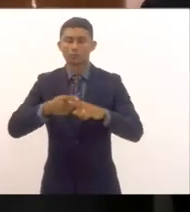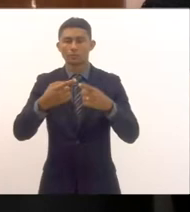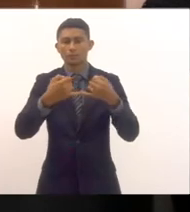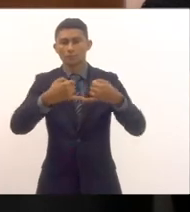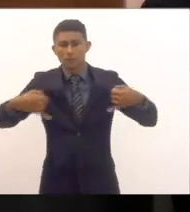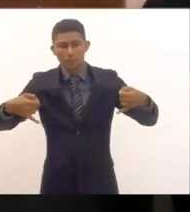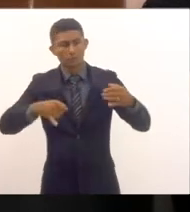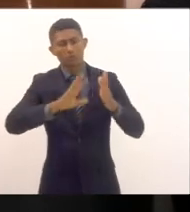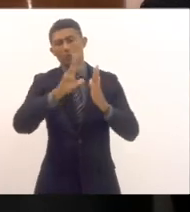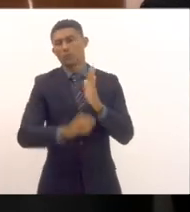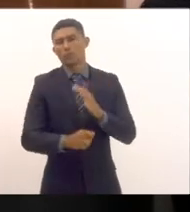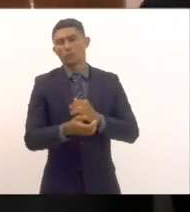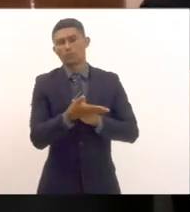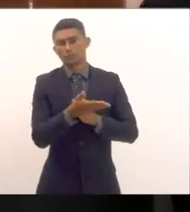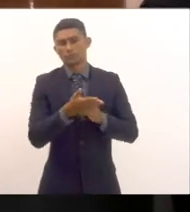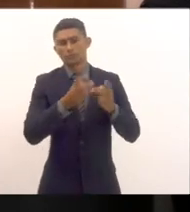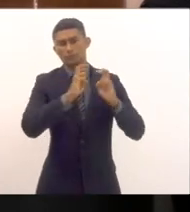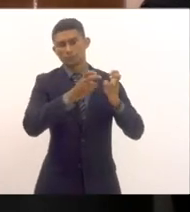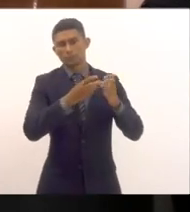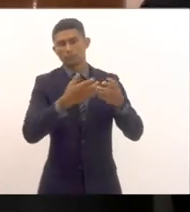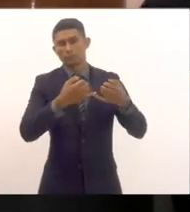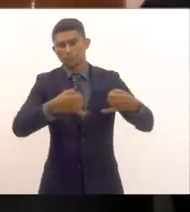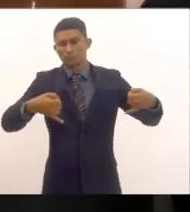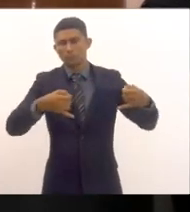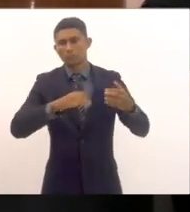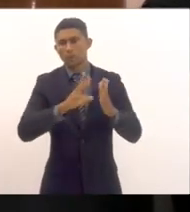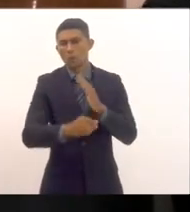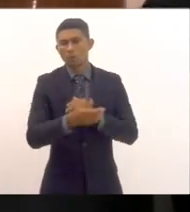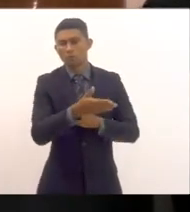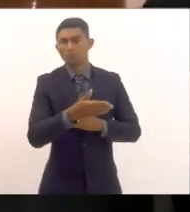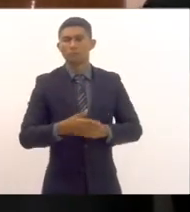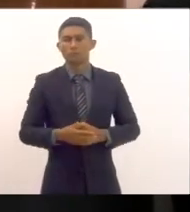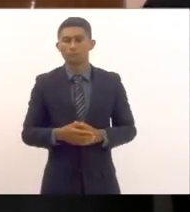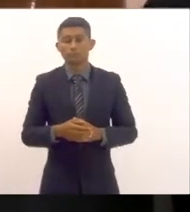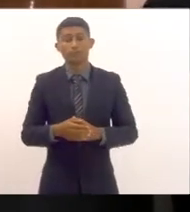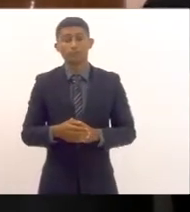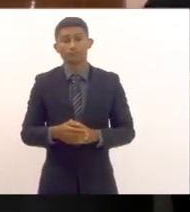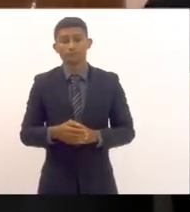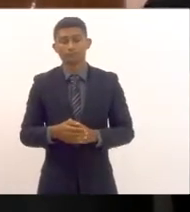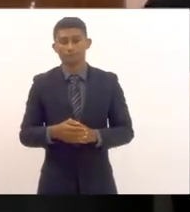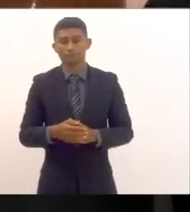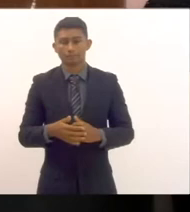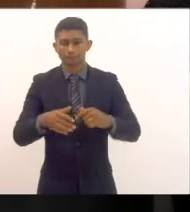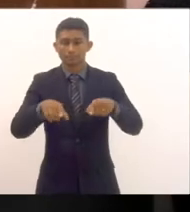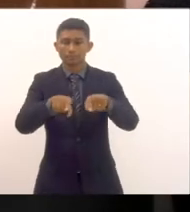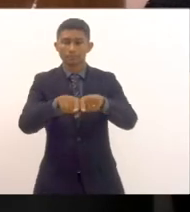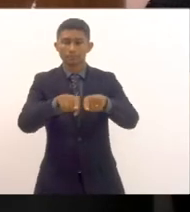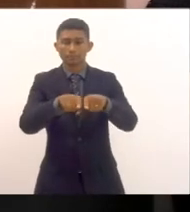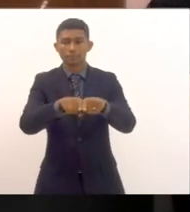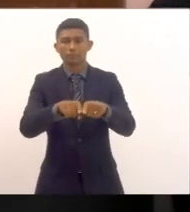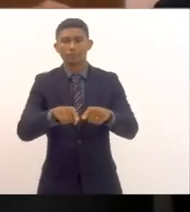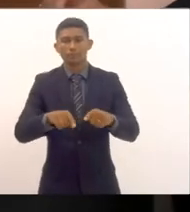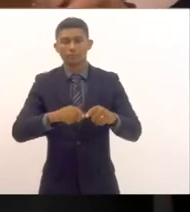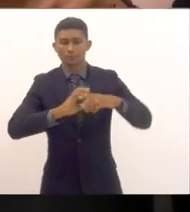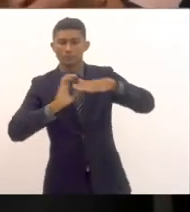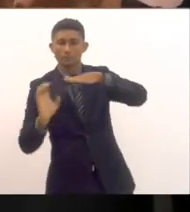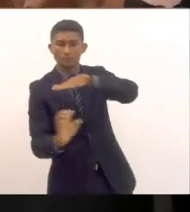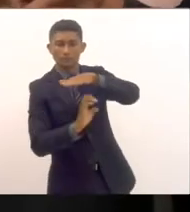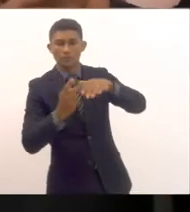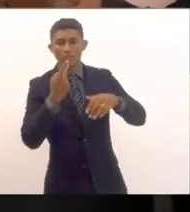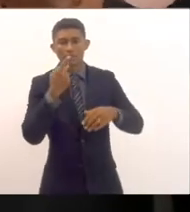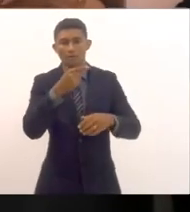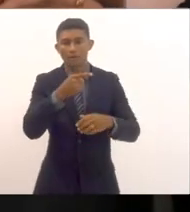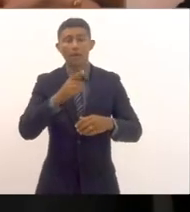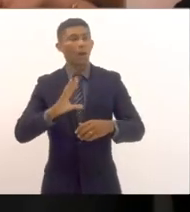do cabeamento do sistema Ferroviário onde fala né que a SuperVia quanto têm anunciado que foram mais 174